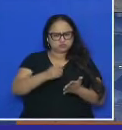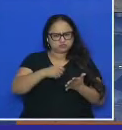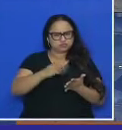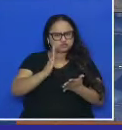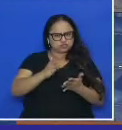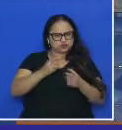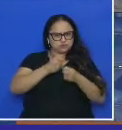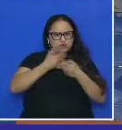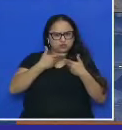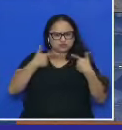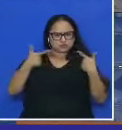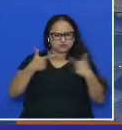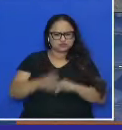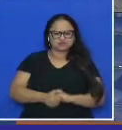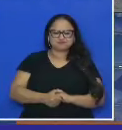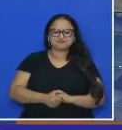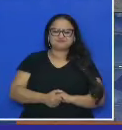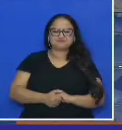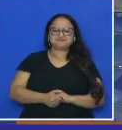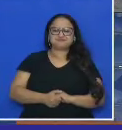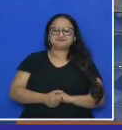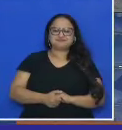sorte. Mais uma bola chegando.